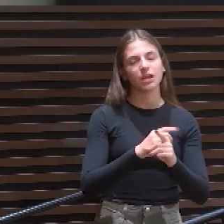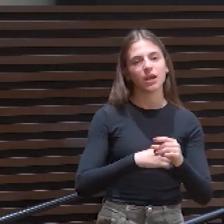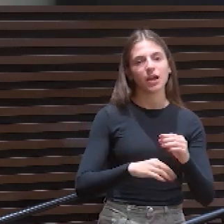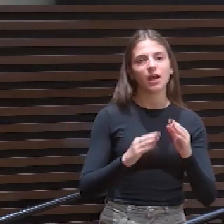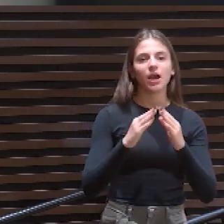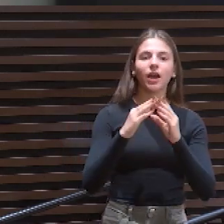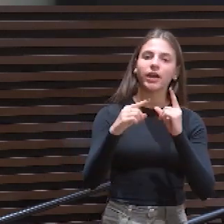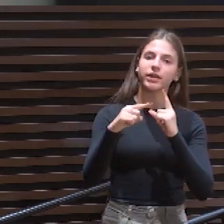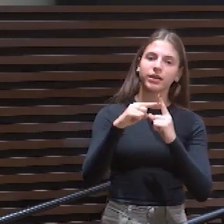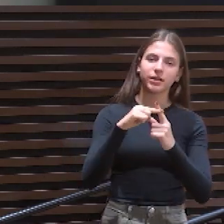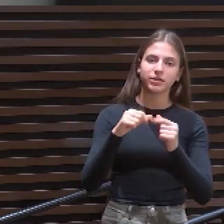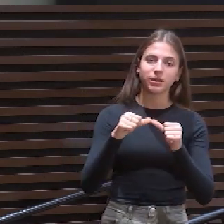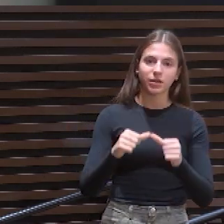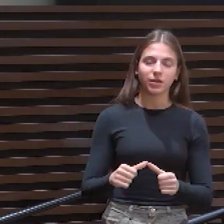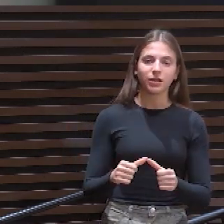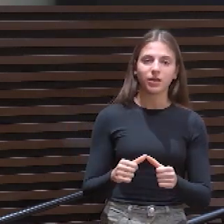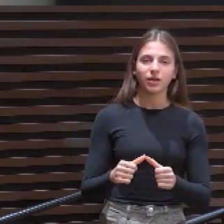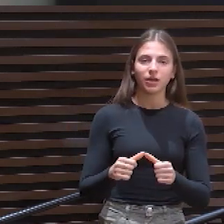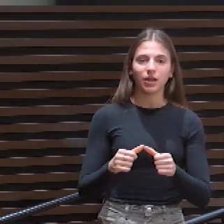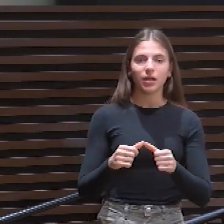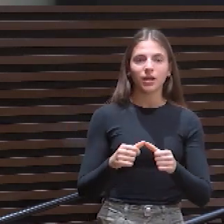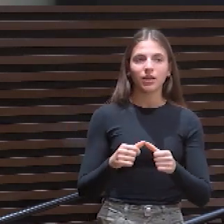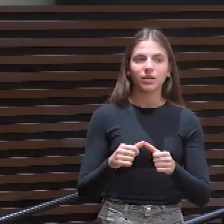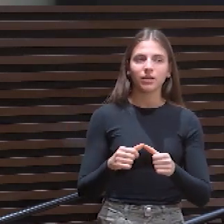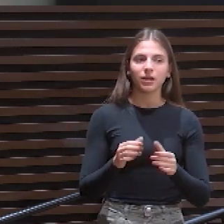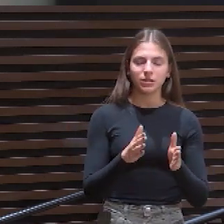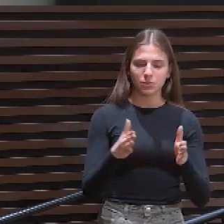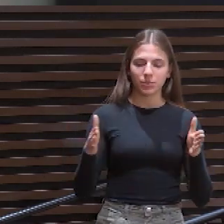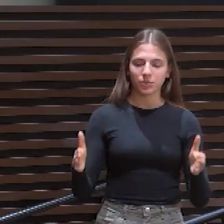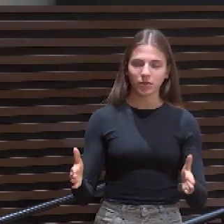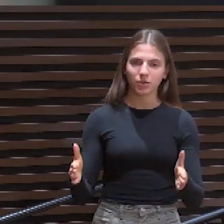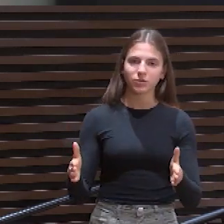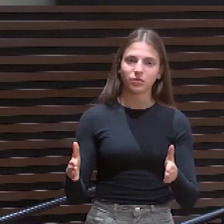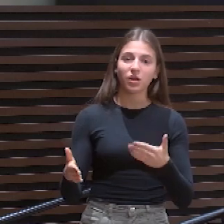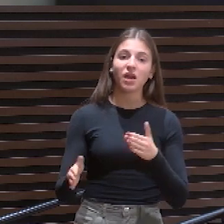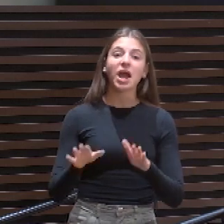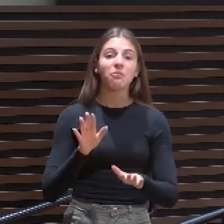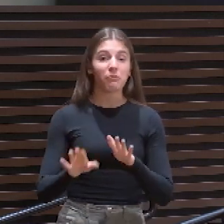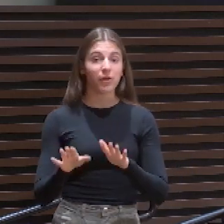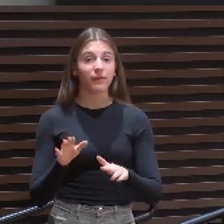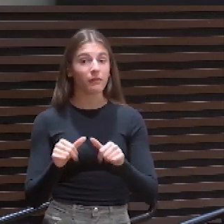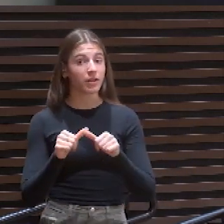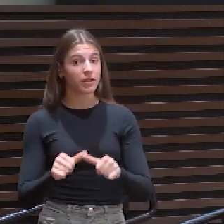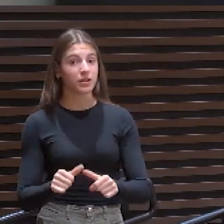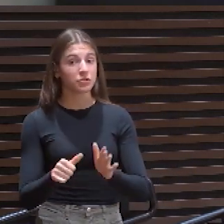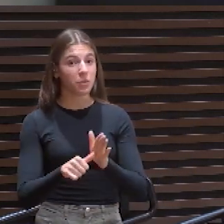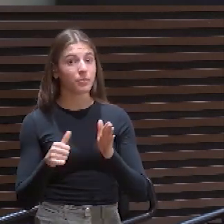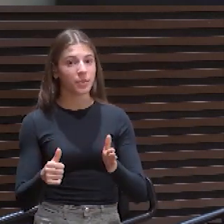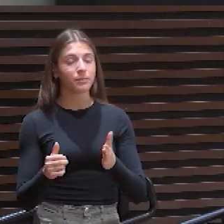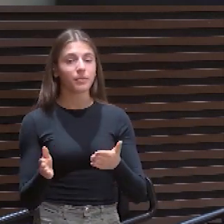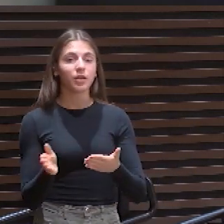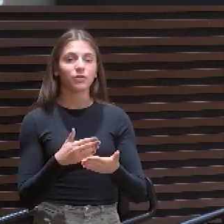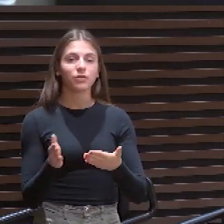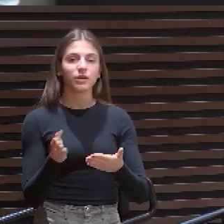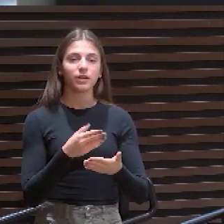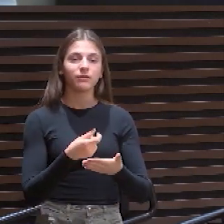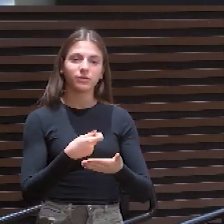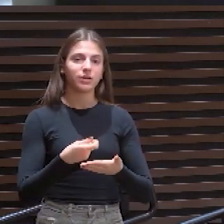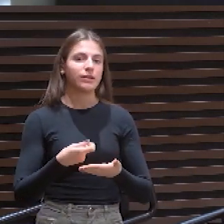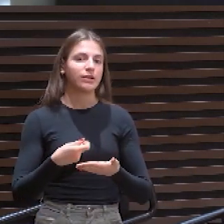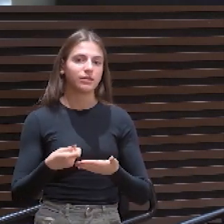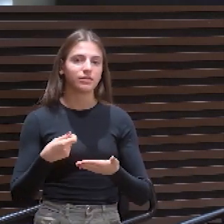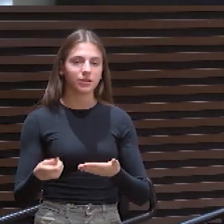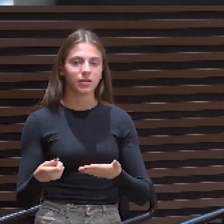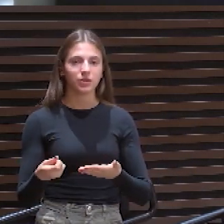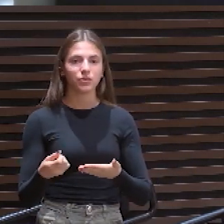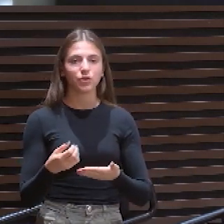nesse contexto é muito provável, inclusive, que essa seja o primeiro livro escrito do